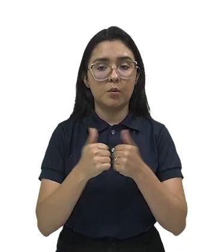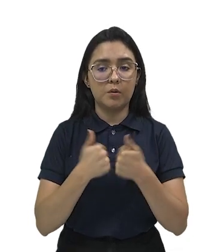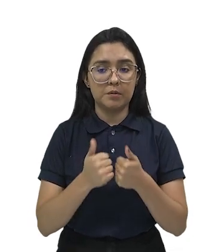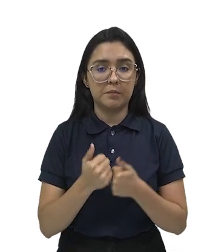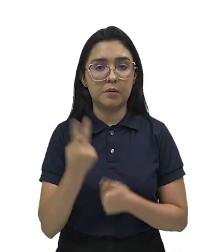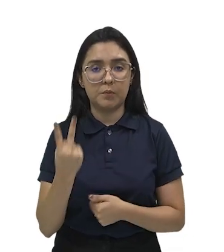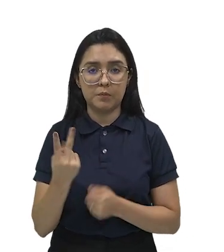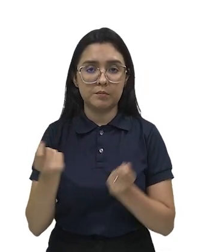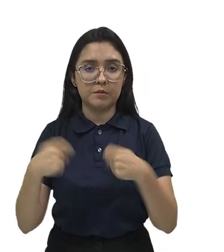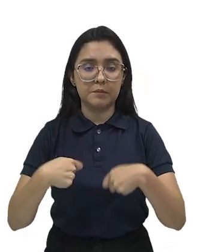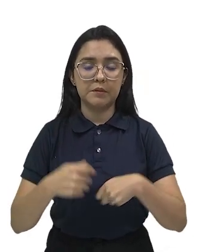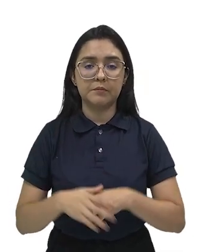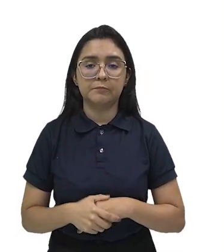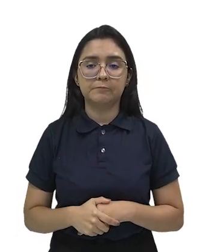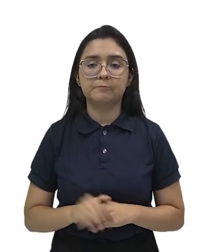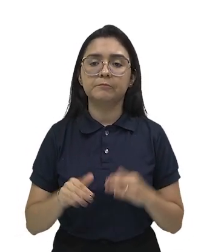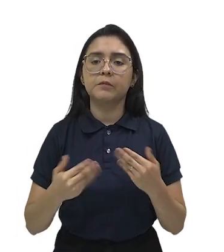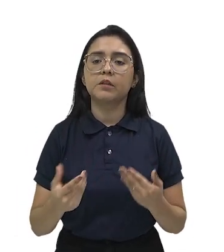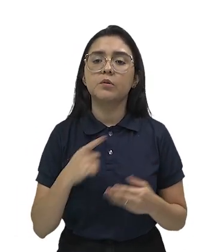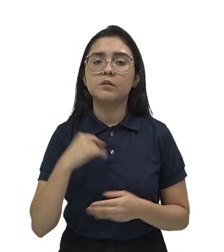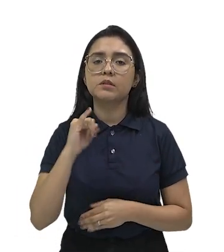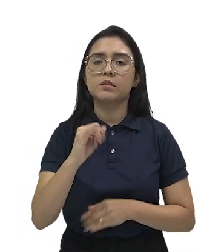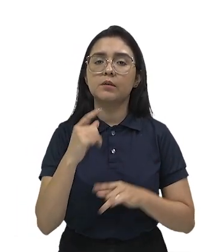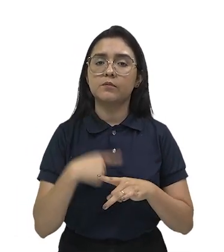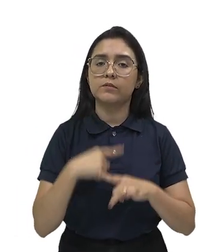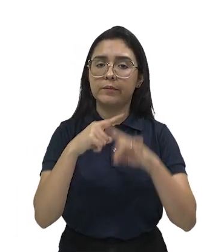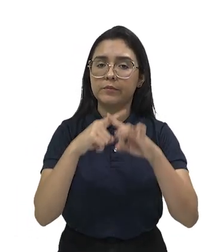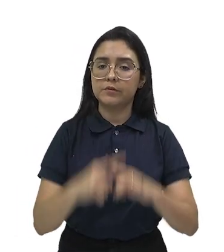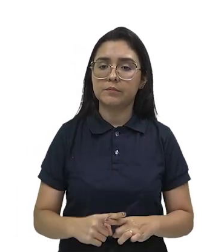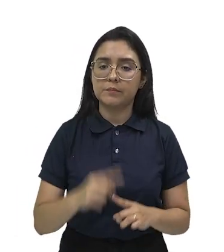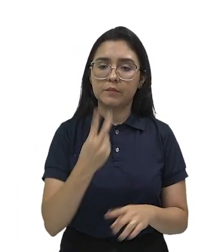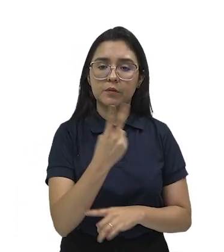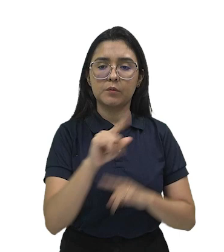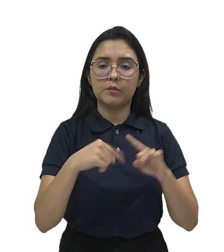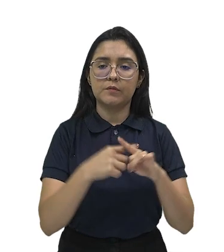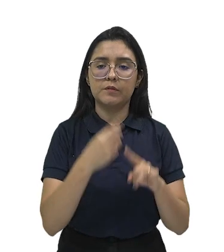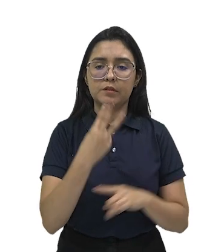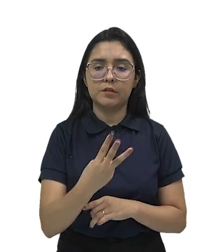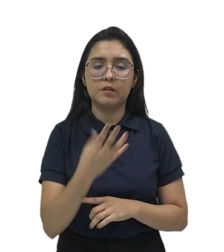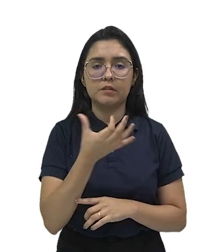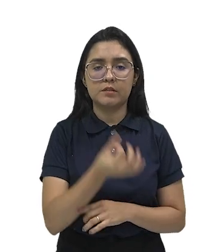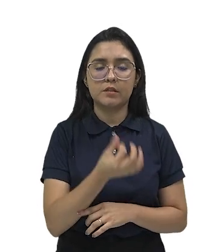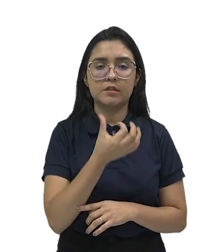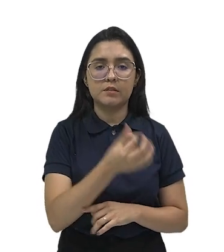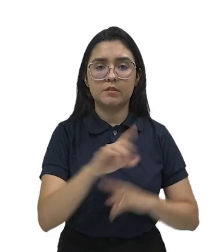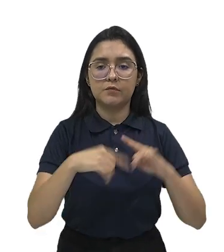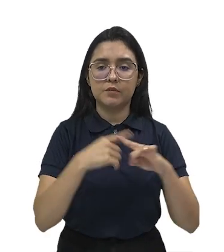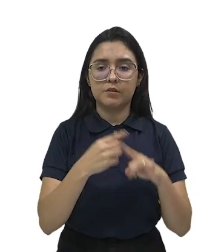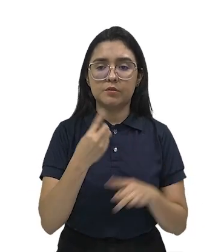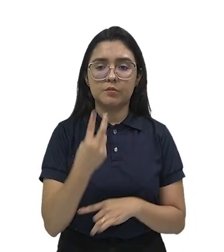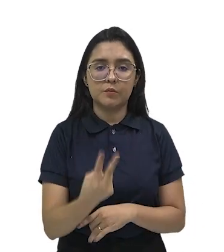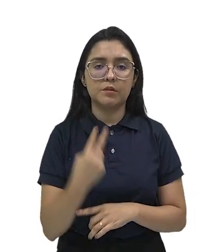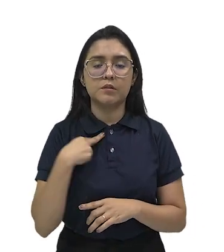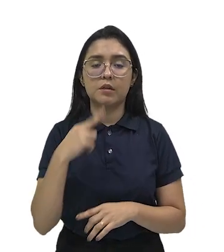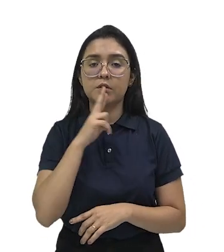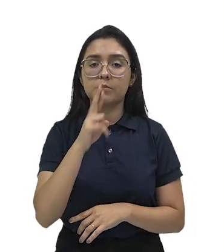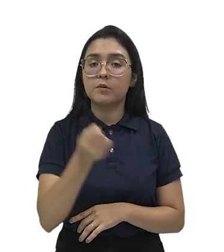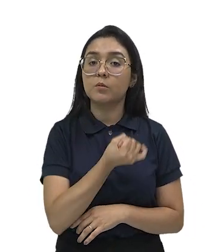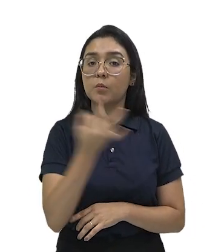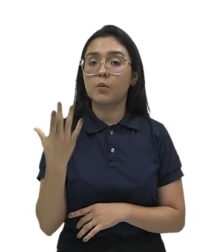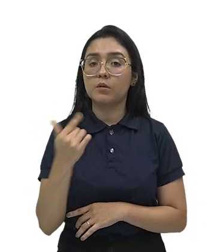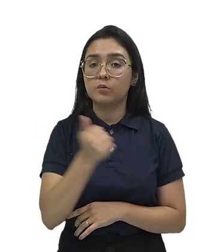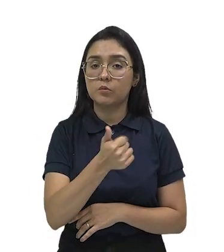ônibus, 2, né? Então, multiplicando, 2 vezes 3, 6. 6 vezes